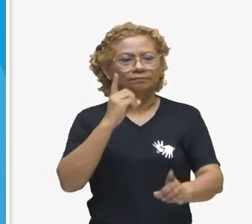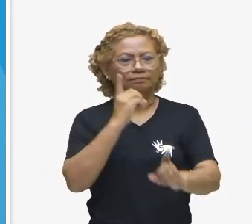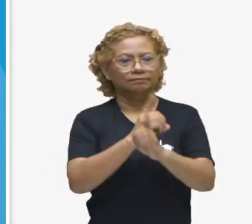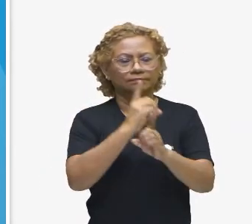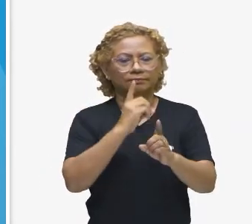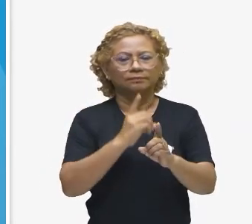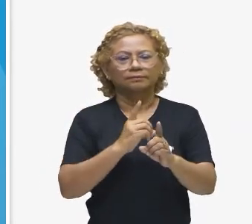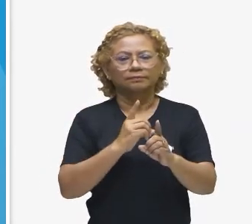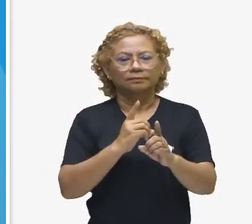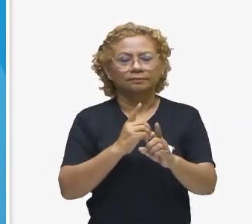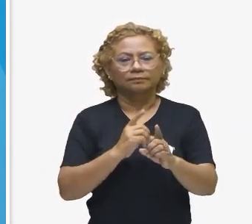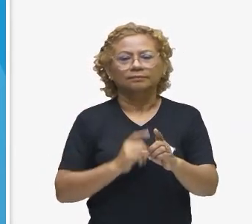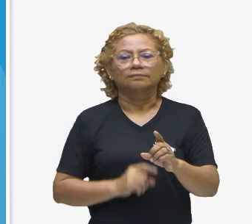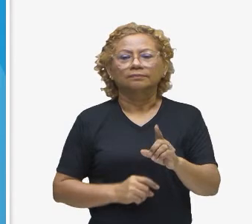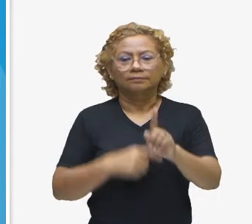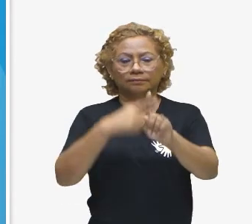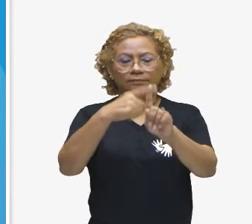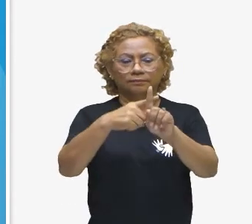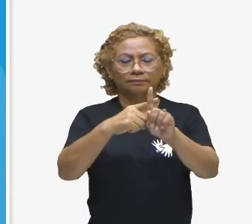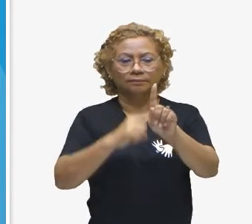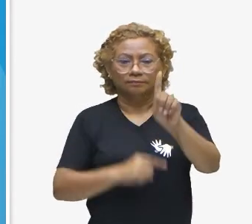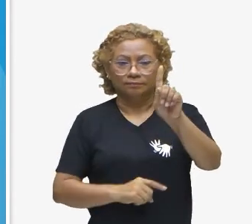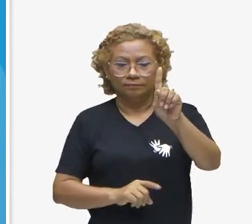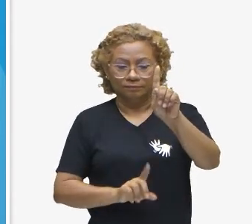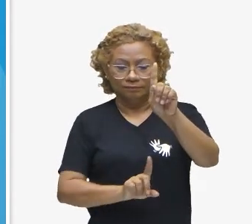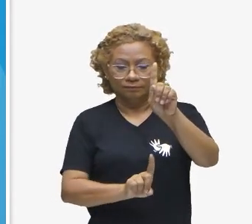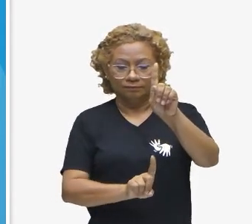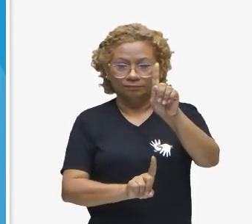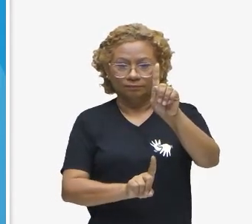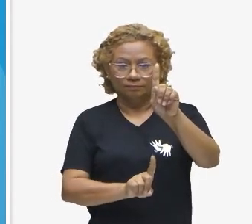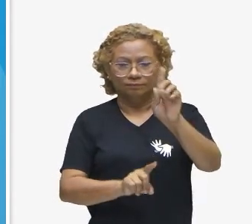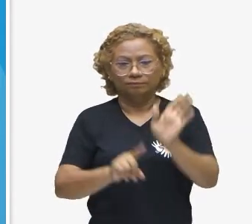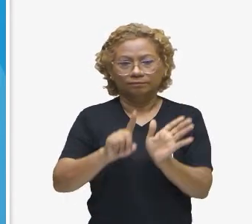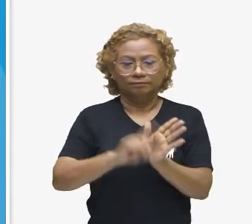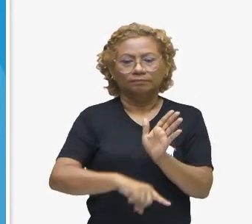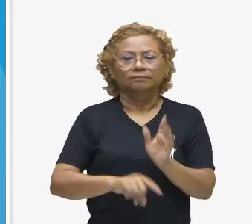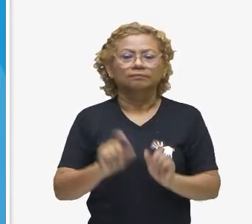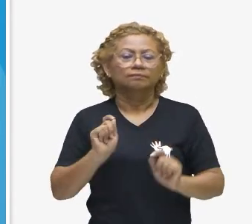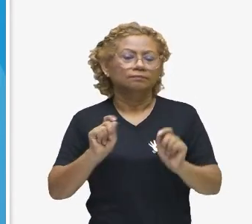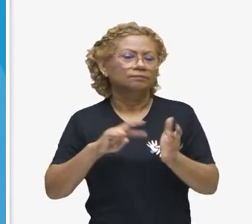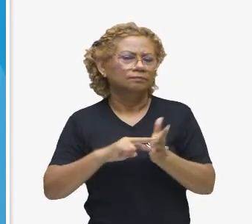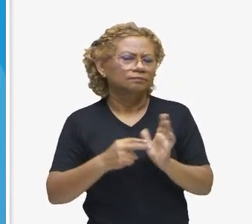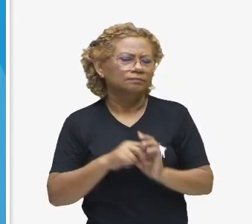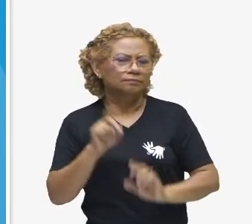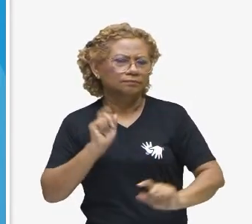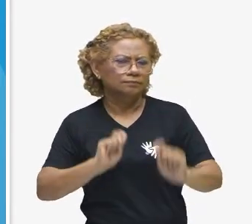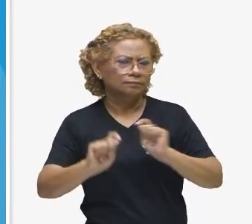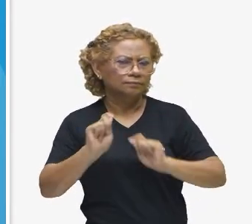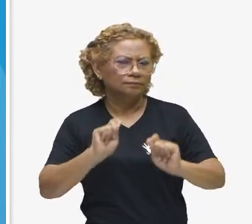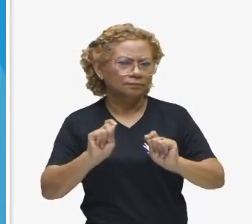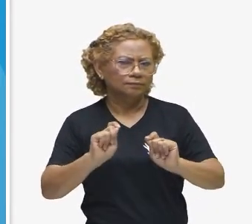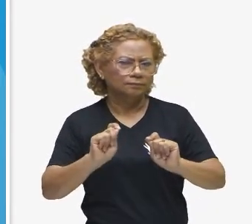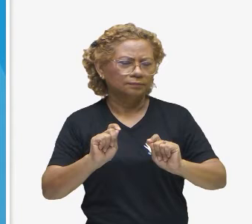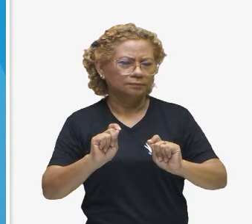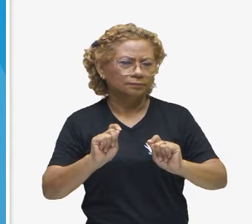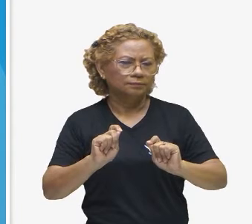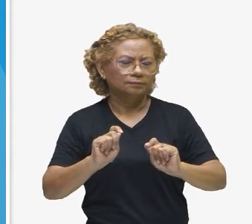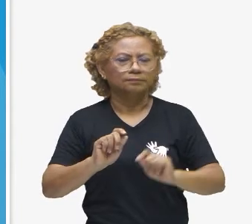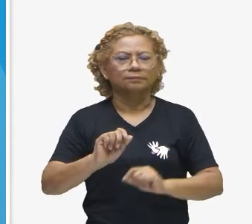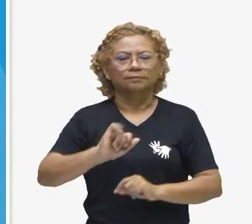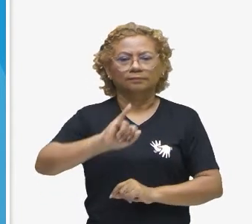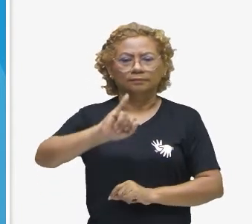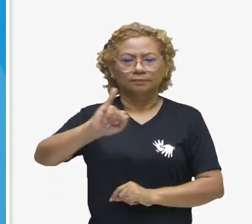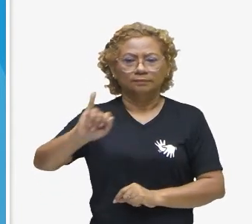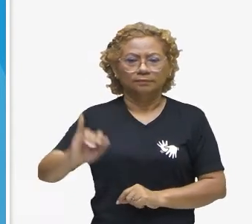entre 1 e menos 1. Isso significa o quê? Que essa é a imagem